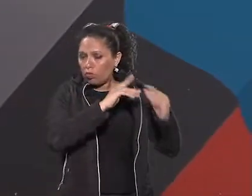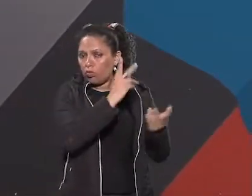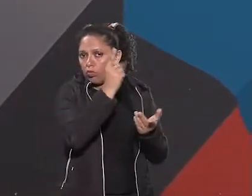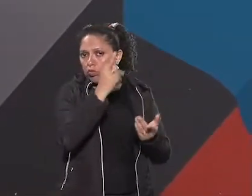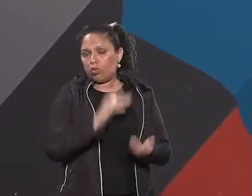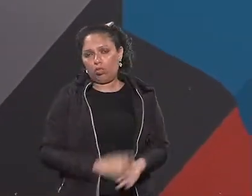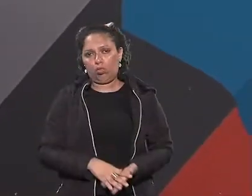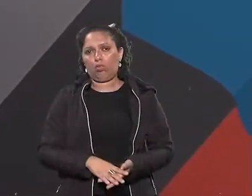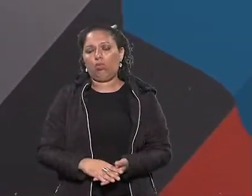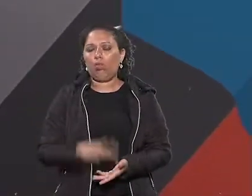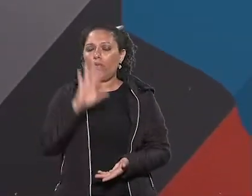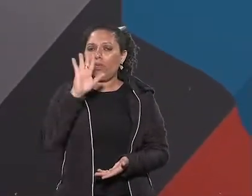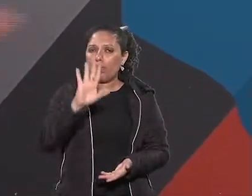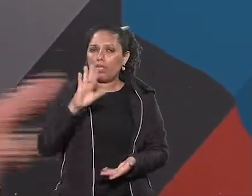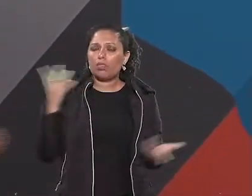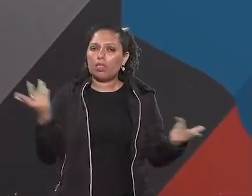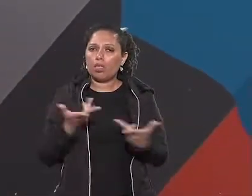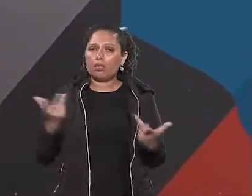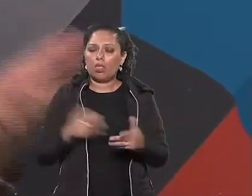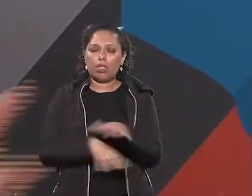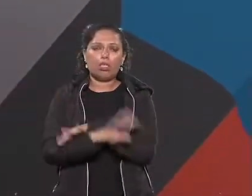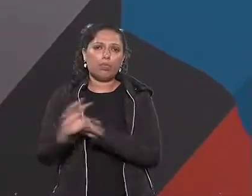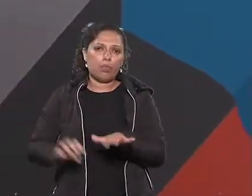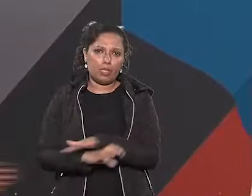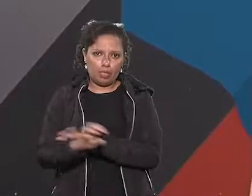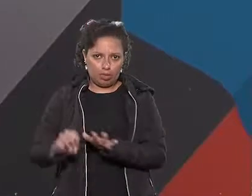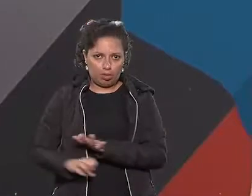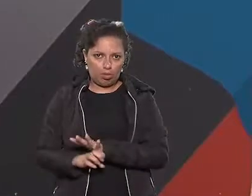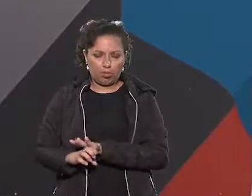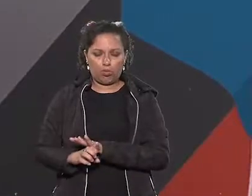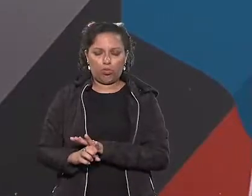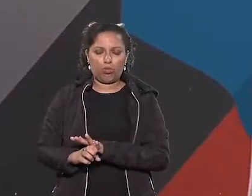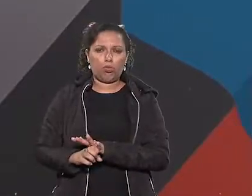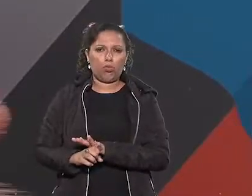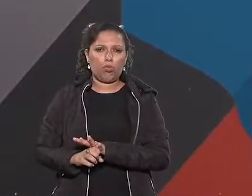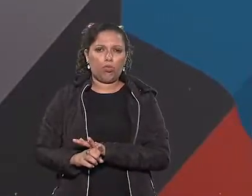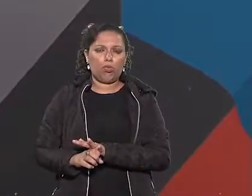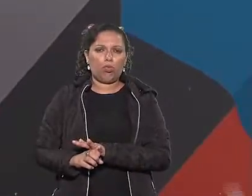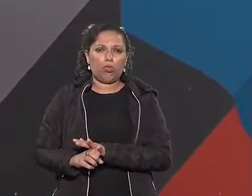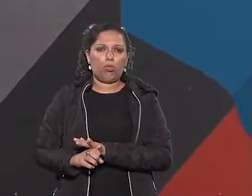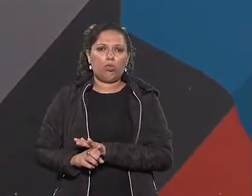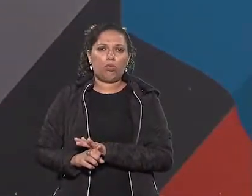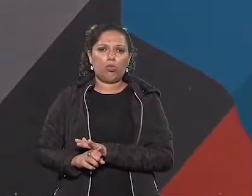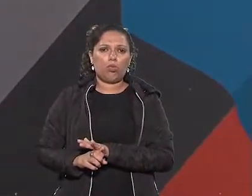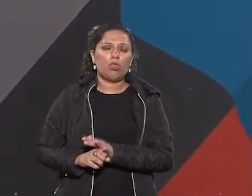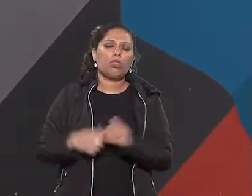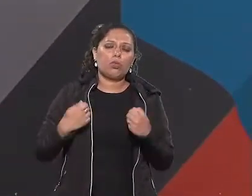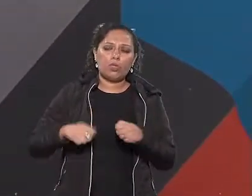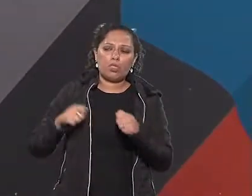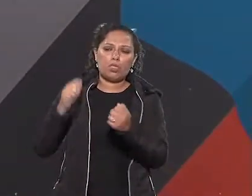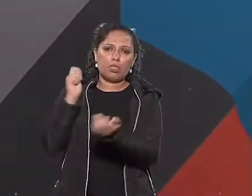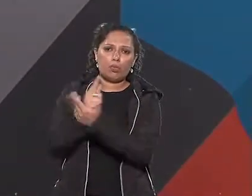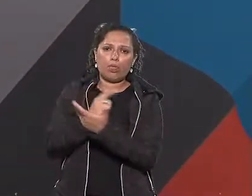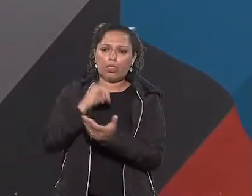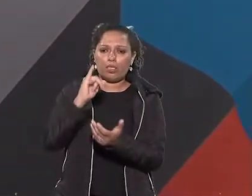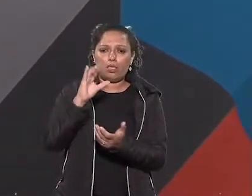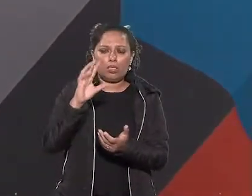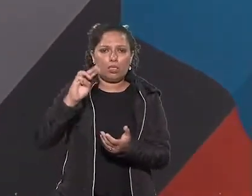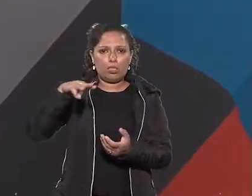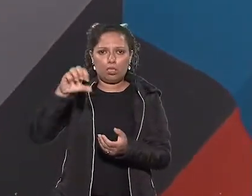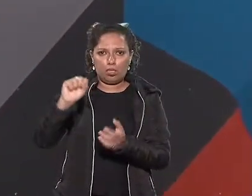diversos, principalmente empresas que negociam com isso e têm que recolher ICMS, nos